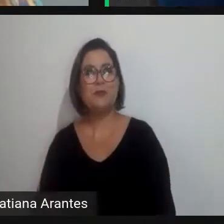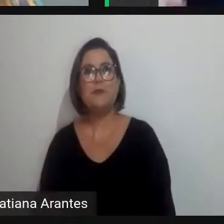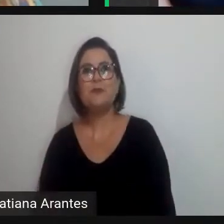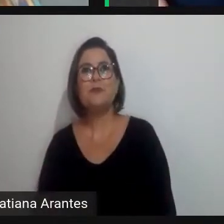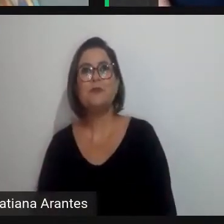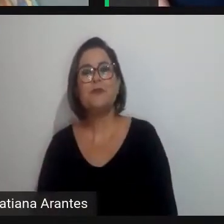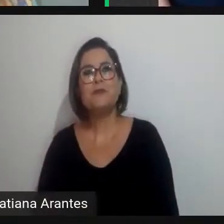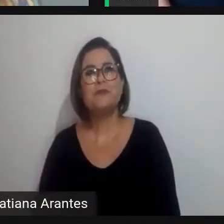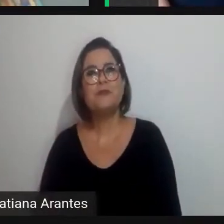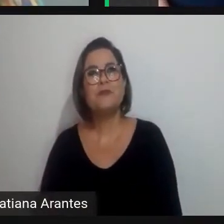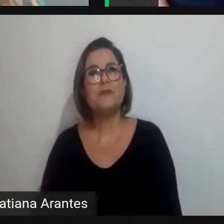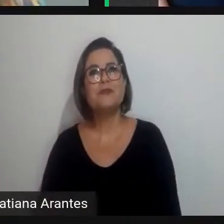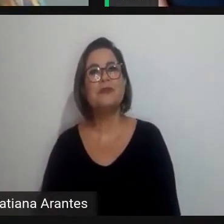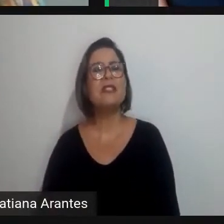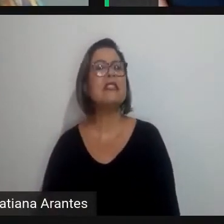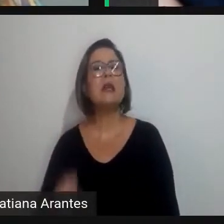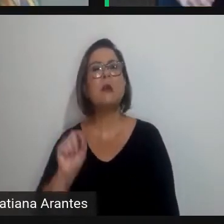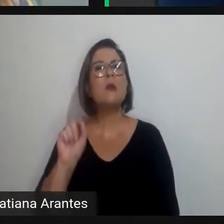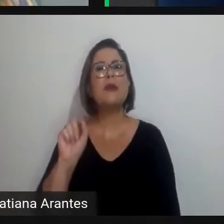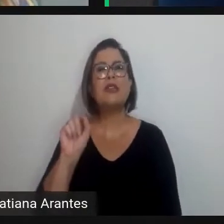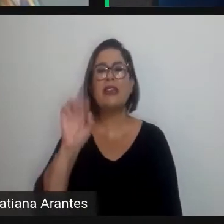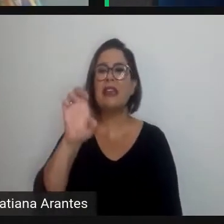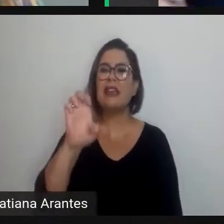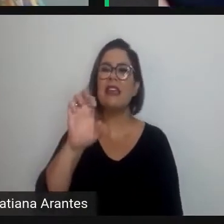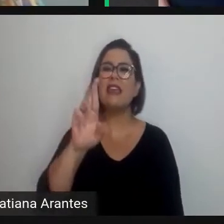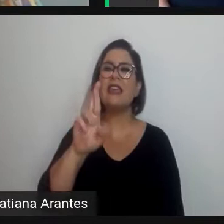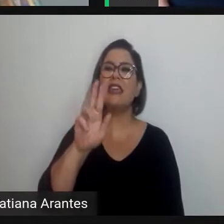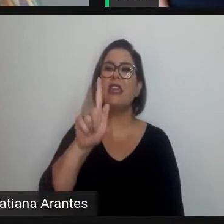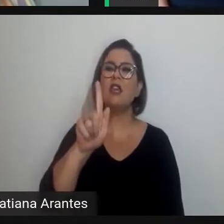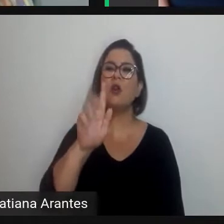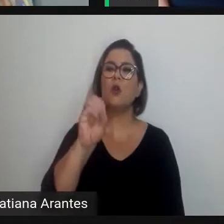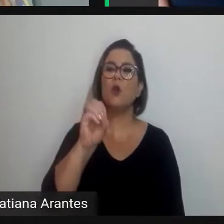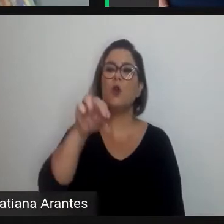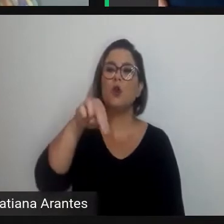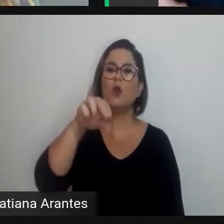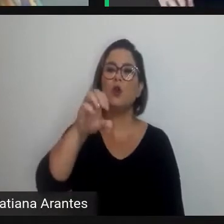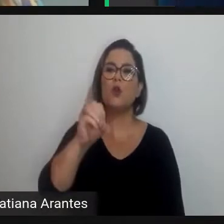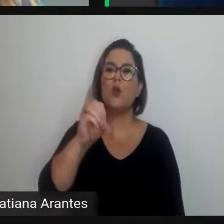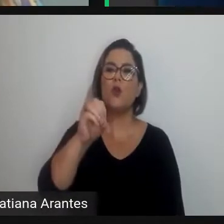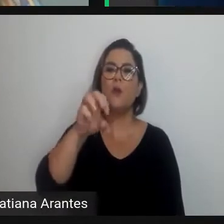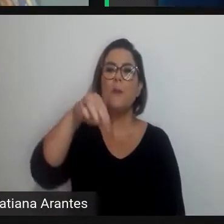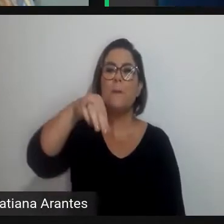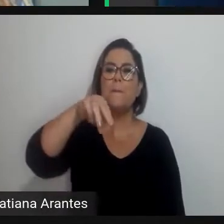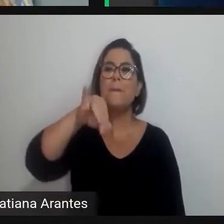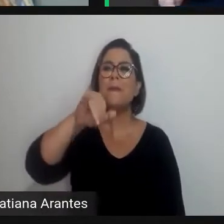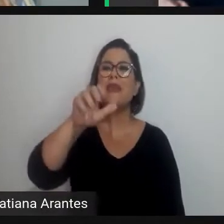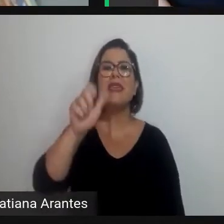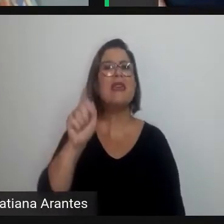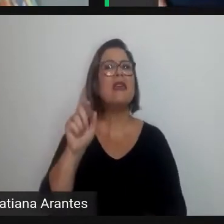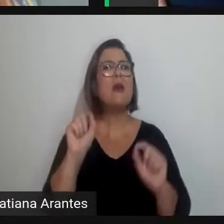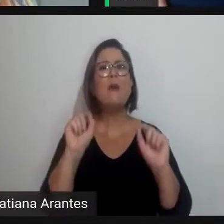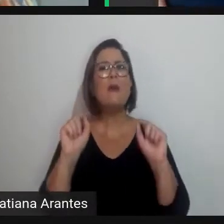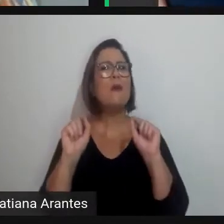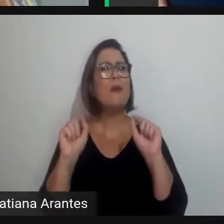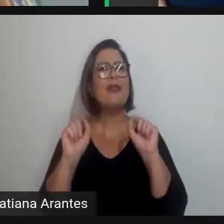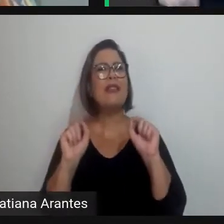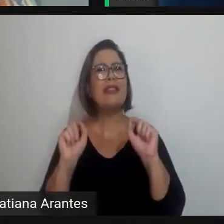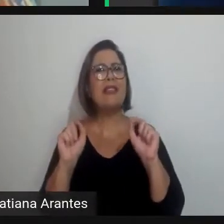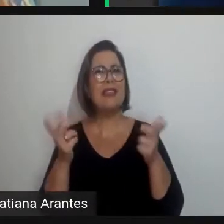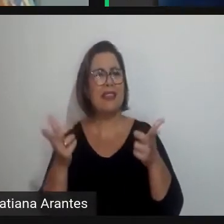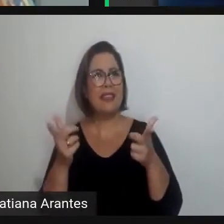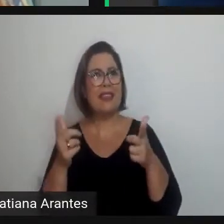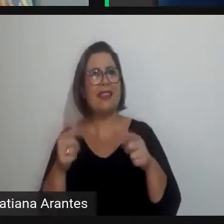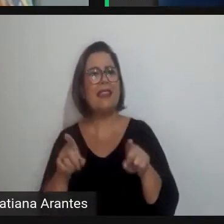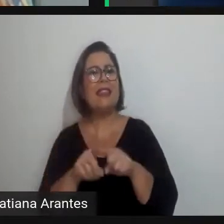Assim, a ergonomia é muito amplo, o conceito de ergonomia é muito amplo. Mas se eu fosse assim falar de forma